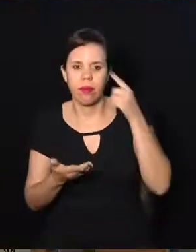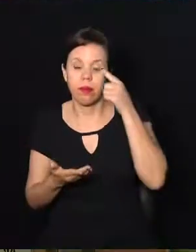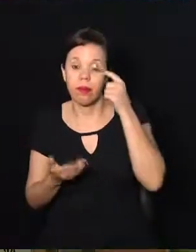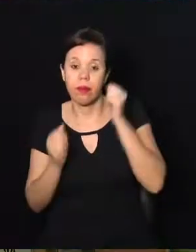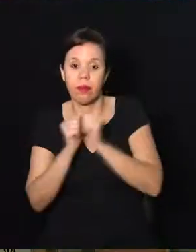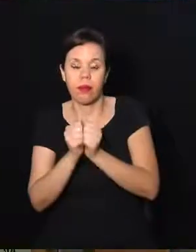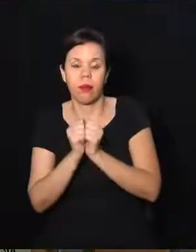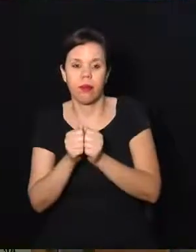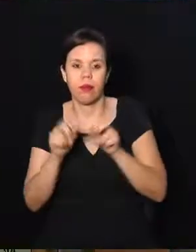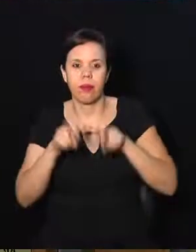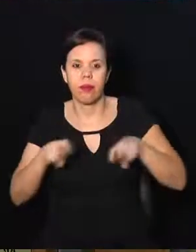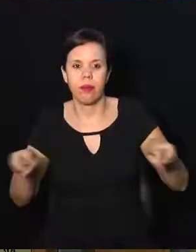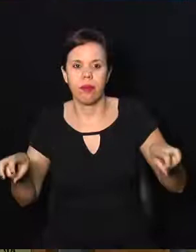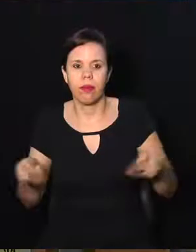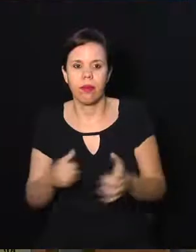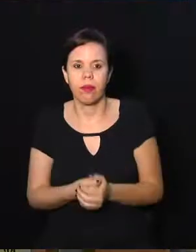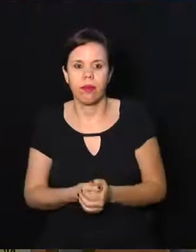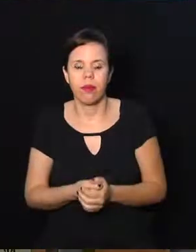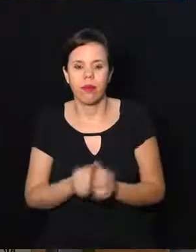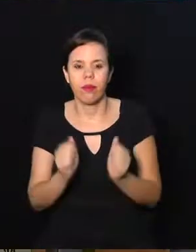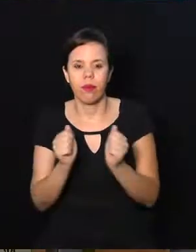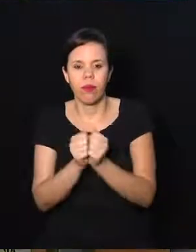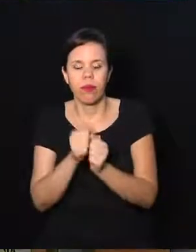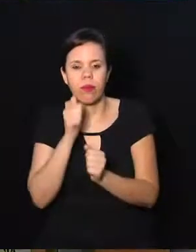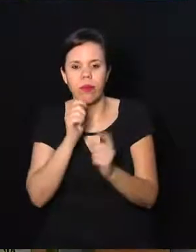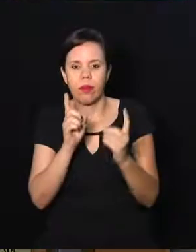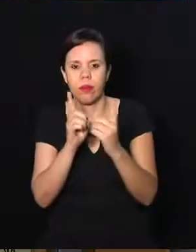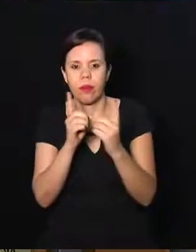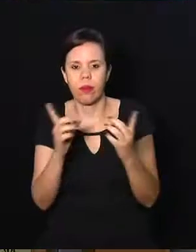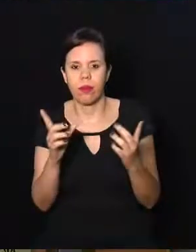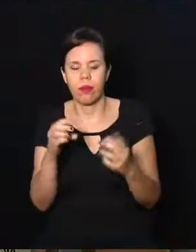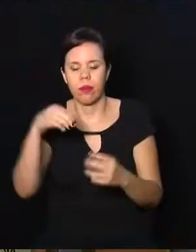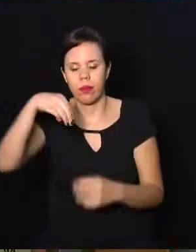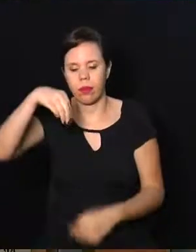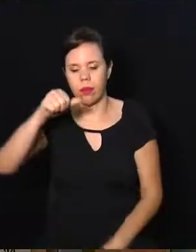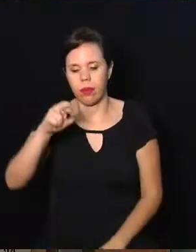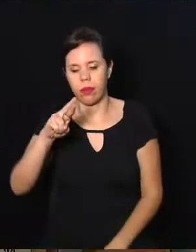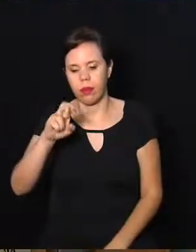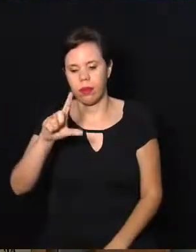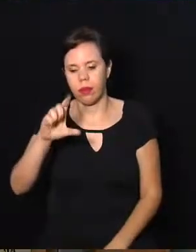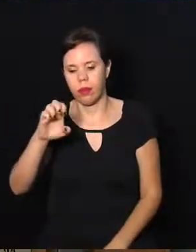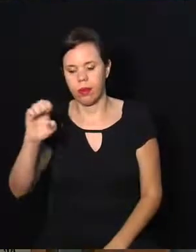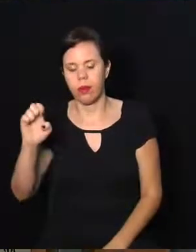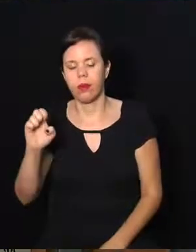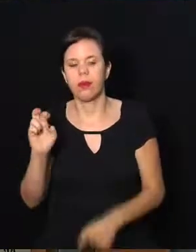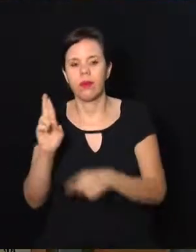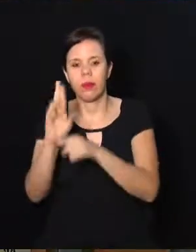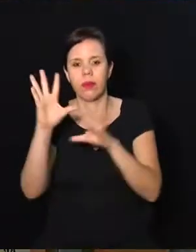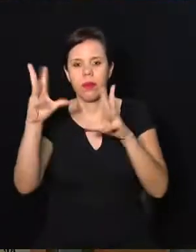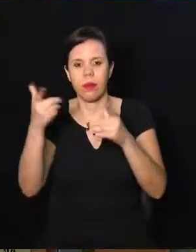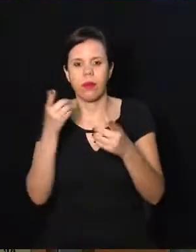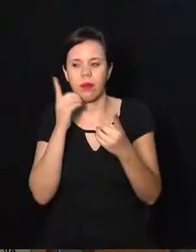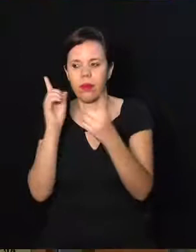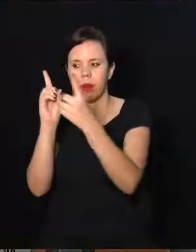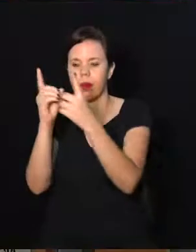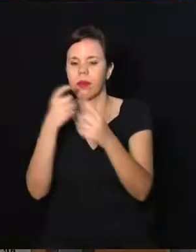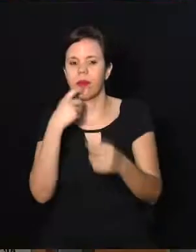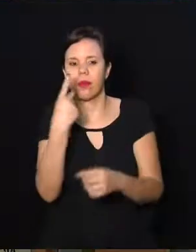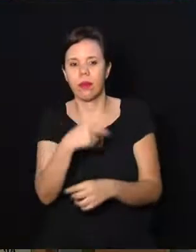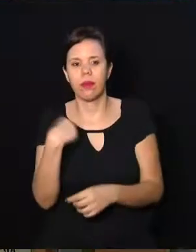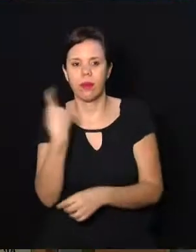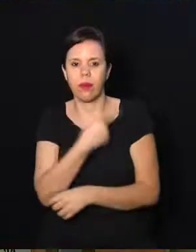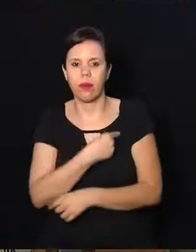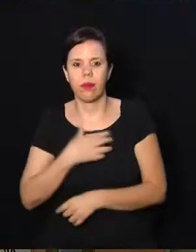nós na mesa. Ele com a esposa Marilene, eles estão representando aqui todos os casais de Campinas. Isso para